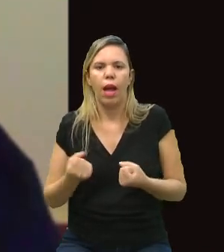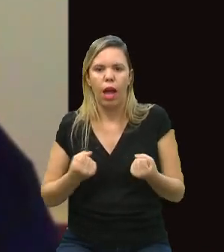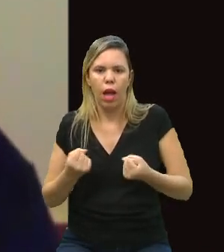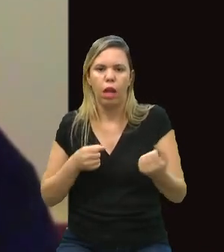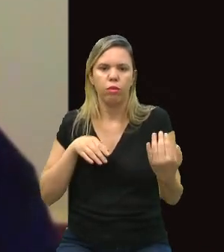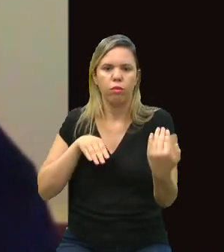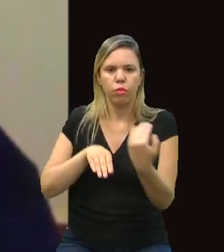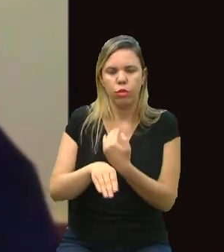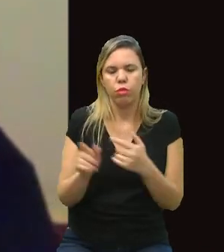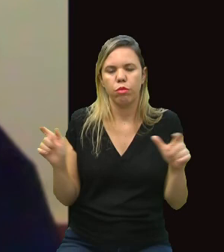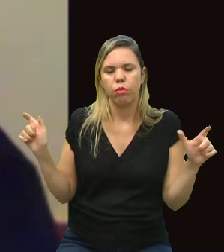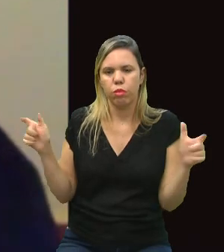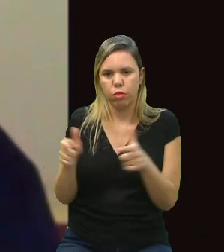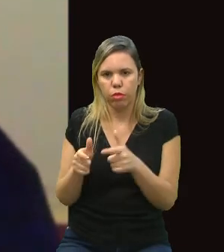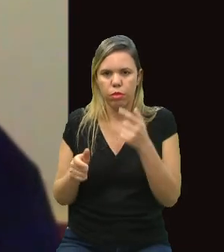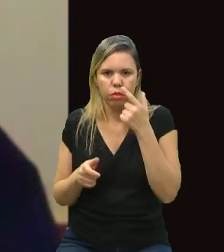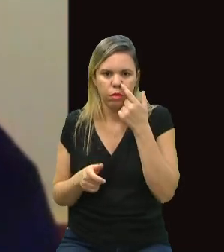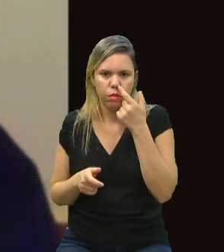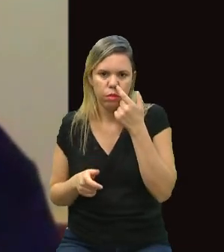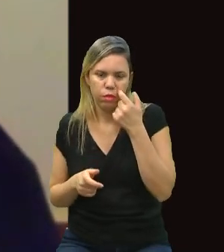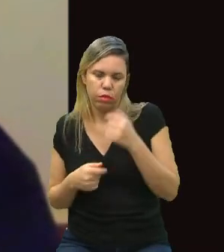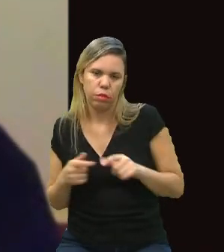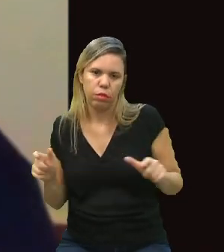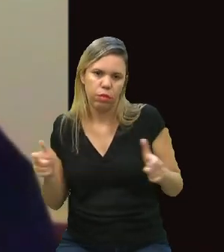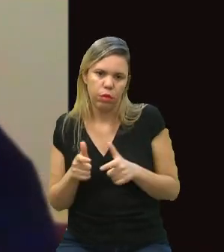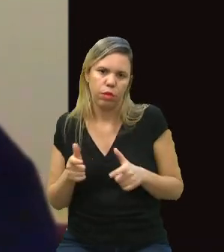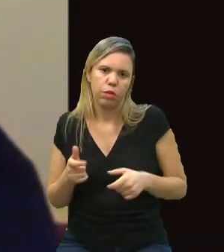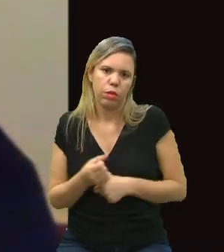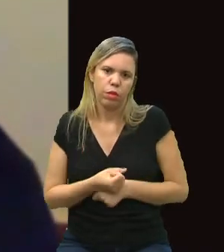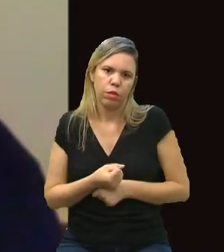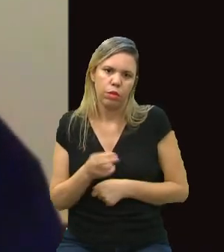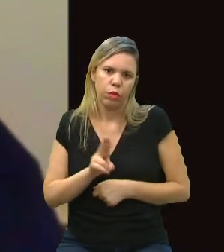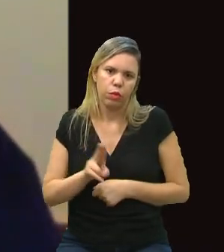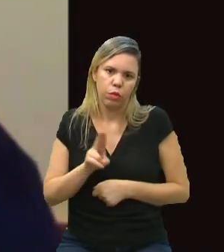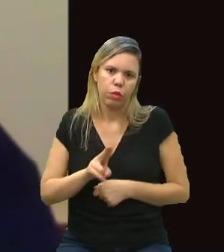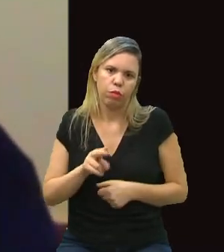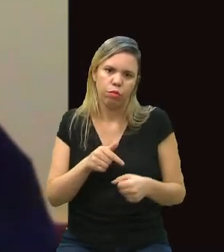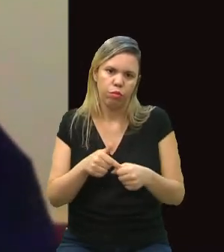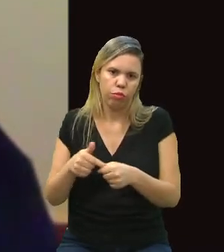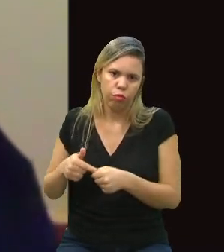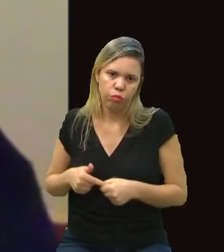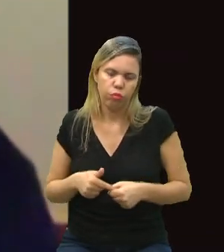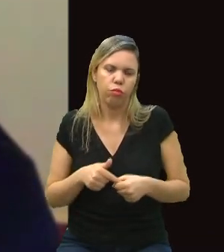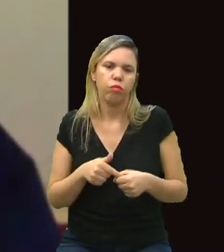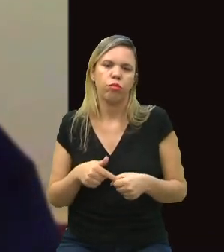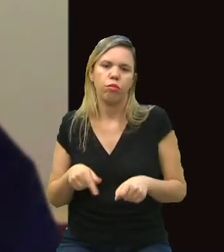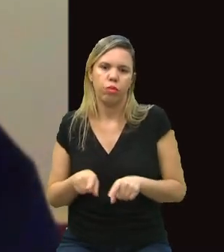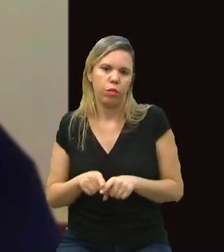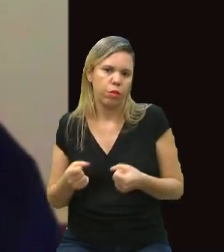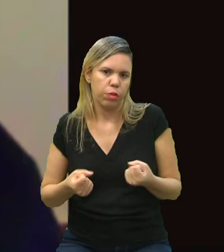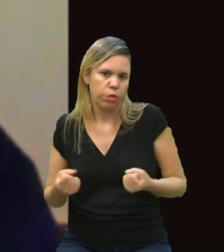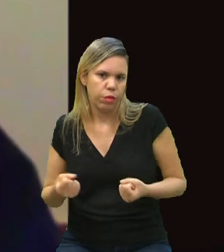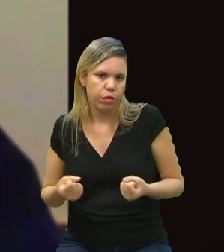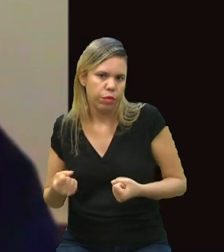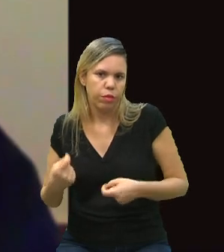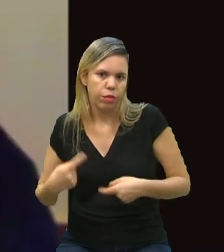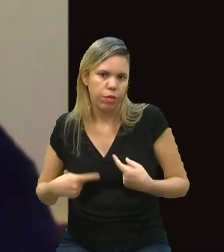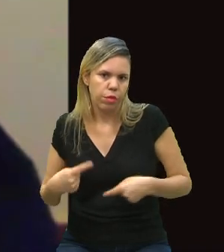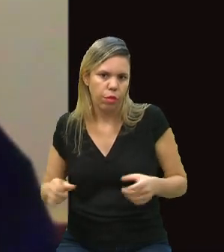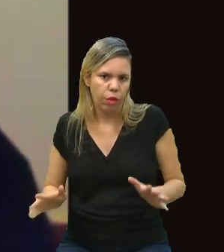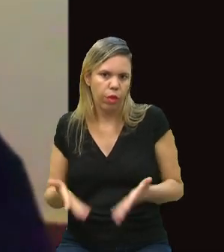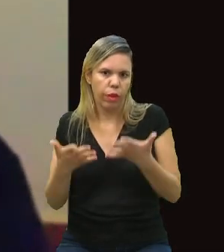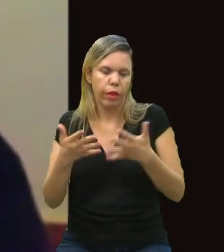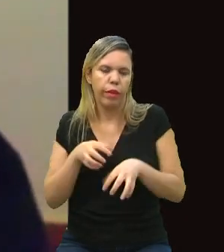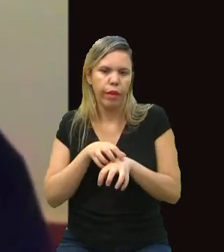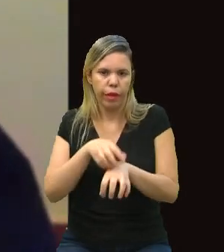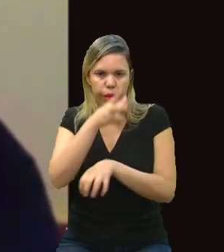o consumo de combustíveis e a circulação de carros, ou políticas de incentivo ao transporte público. Então, com isso, eu acho que o desafio